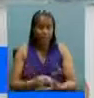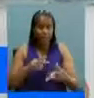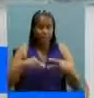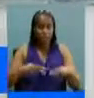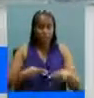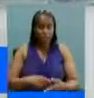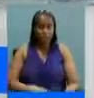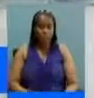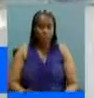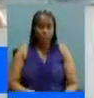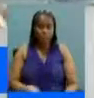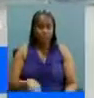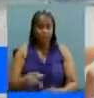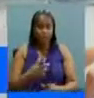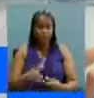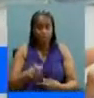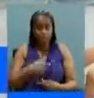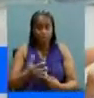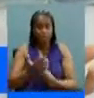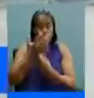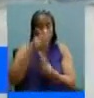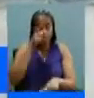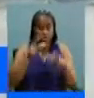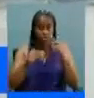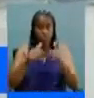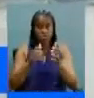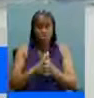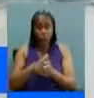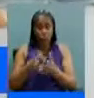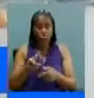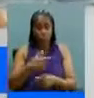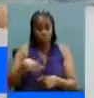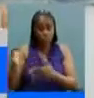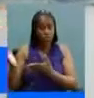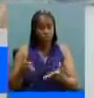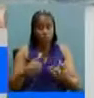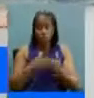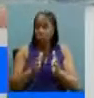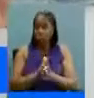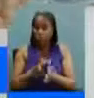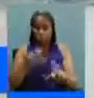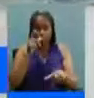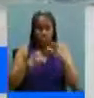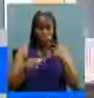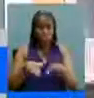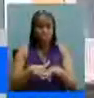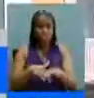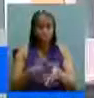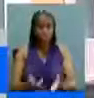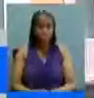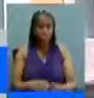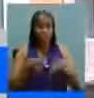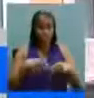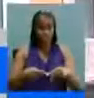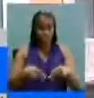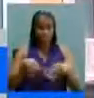municipal, onde nos homenageia que as pessoas tudo, onde nos convida, tudo nos aproveita, onde convida tudo o município para se participar. A Câmara